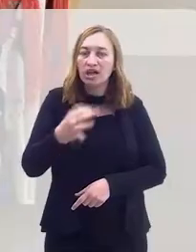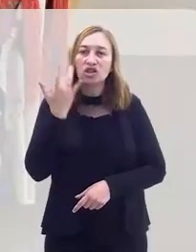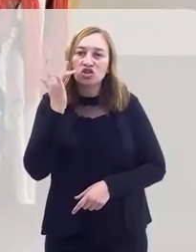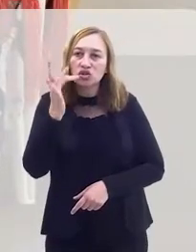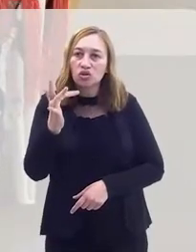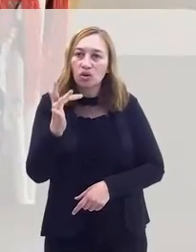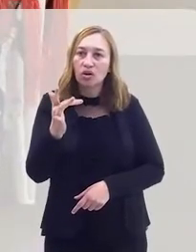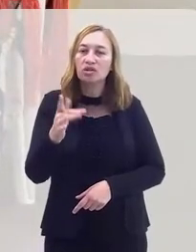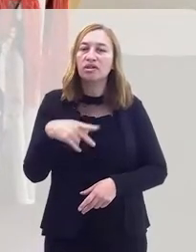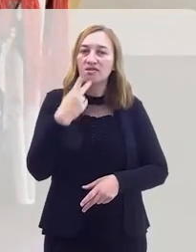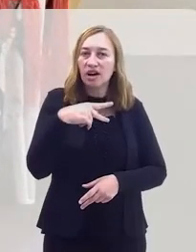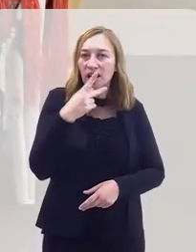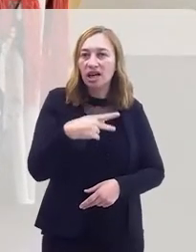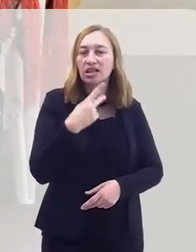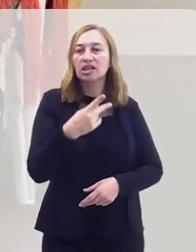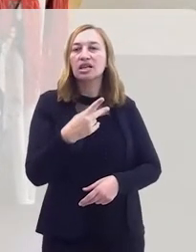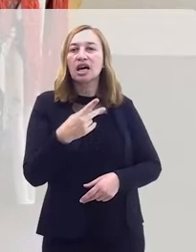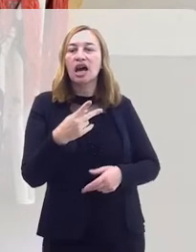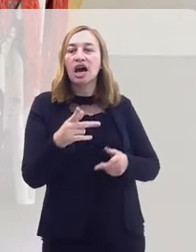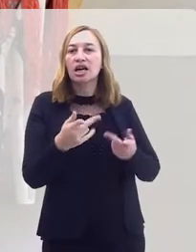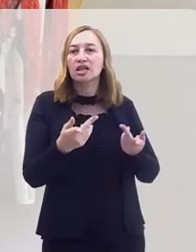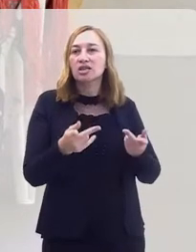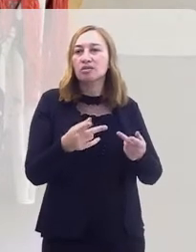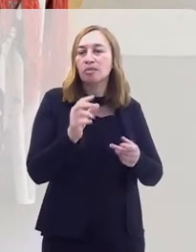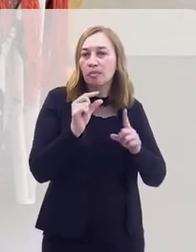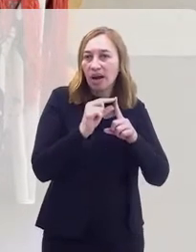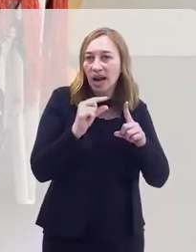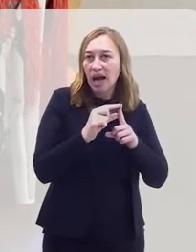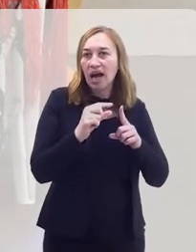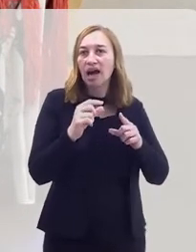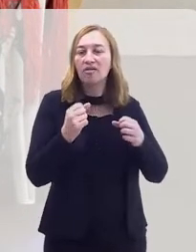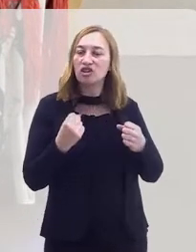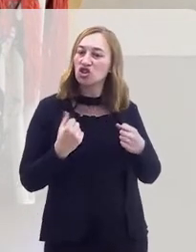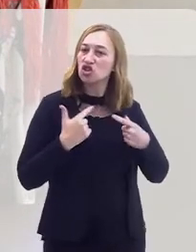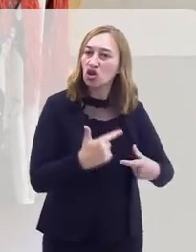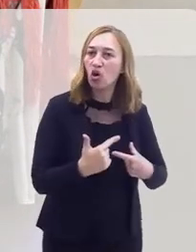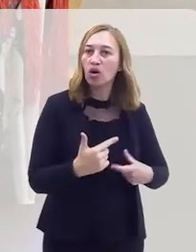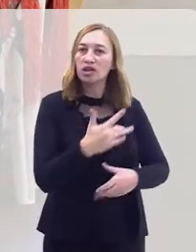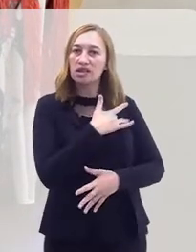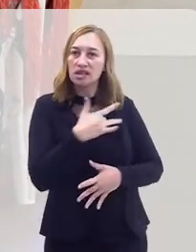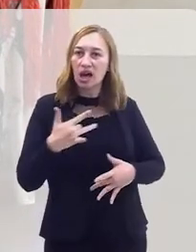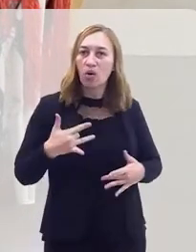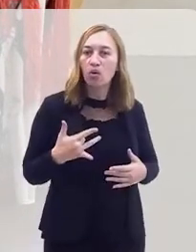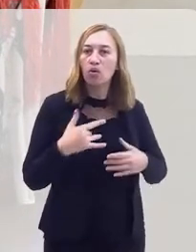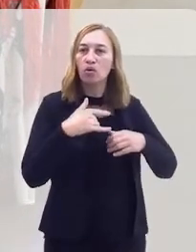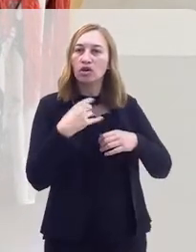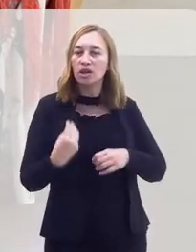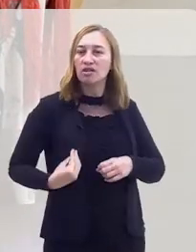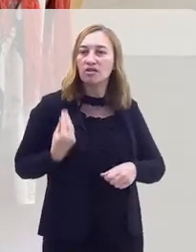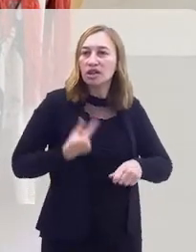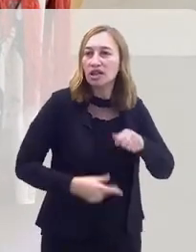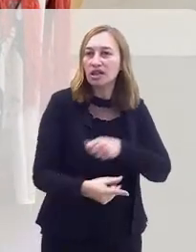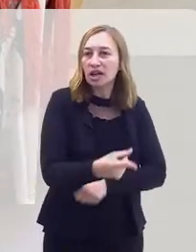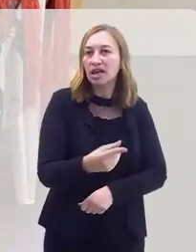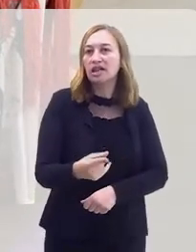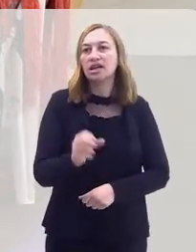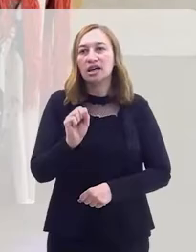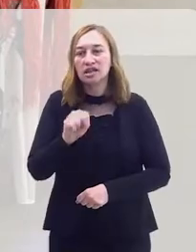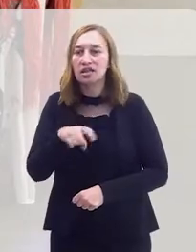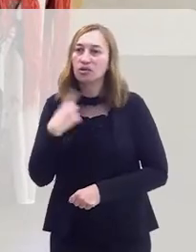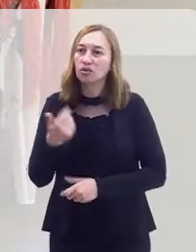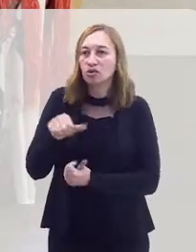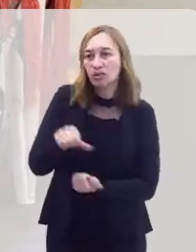as palavras, né, para ela ter prosperidade, saúde, né, para ela ter sorte na vida. E assim é o